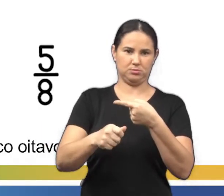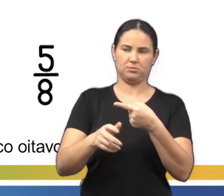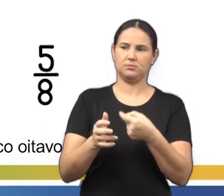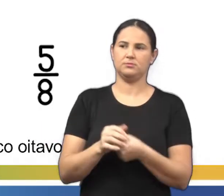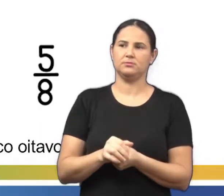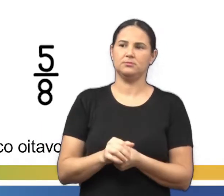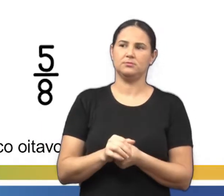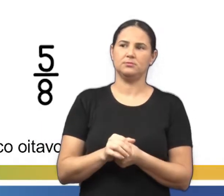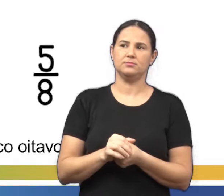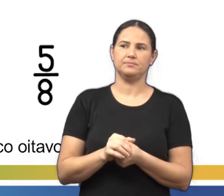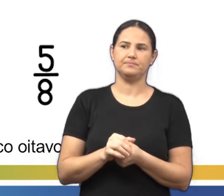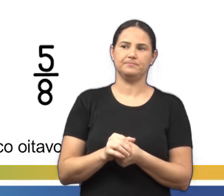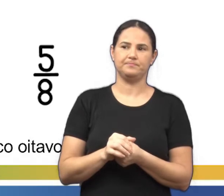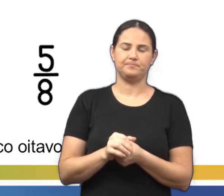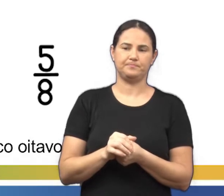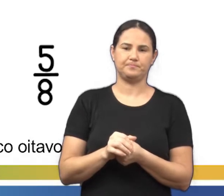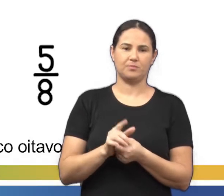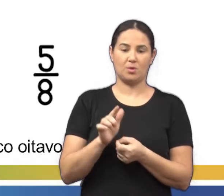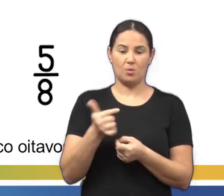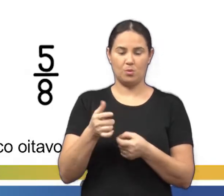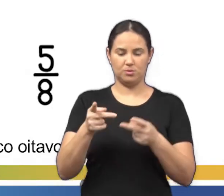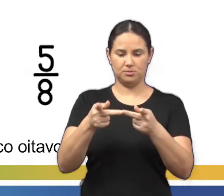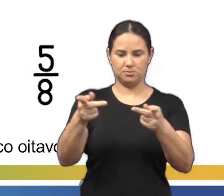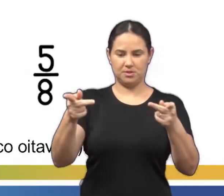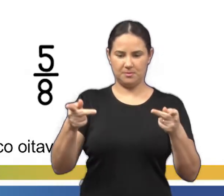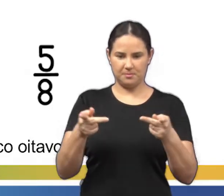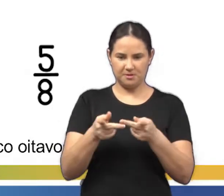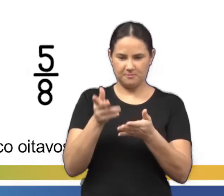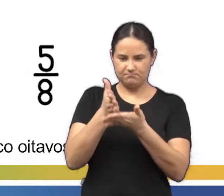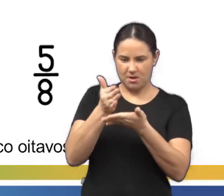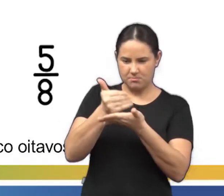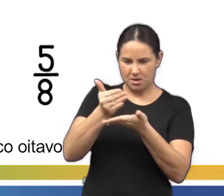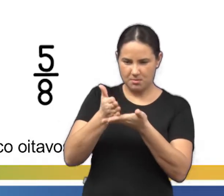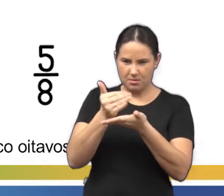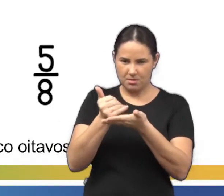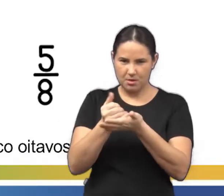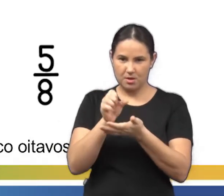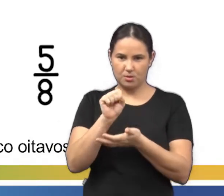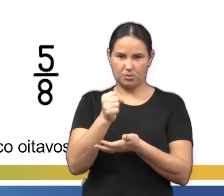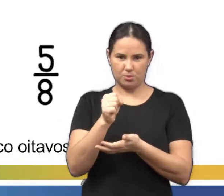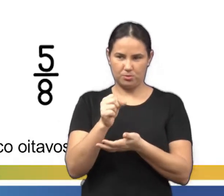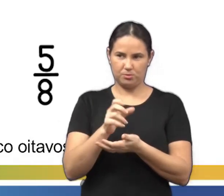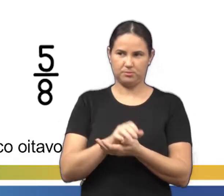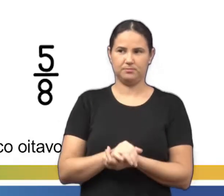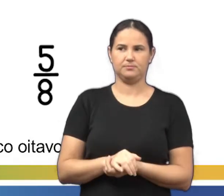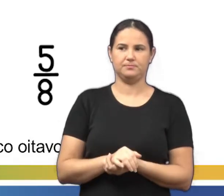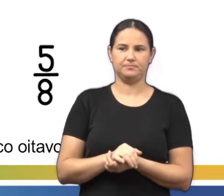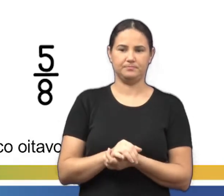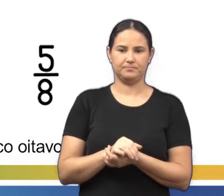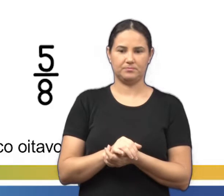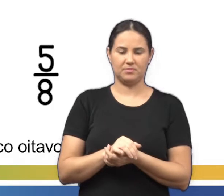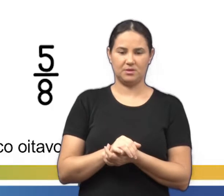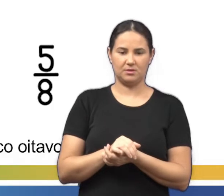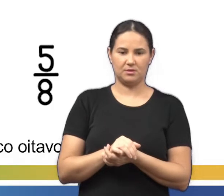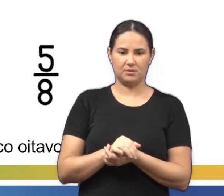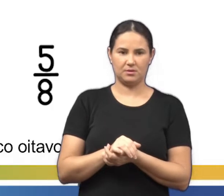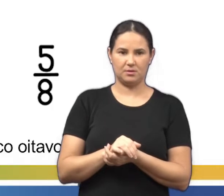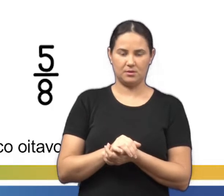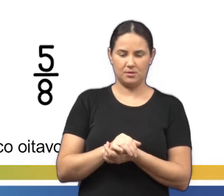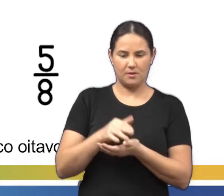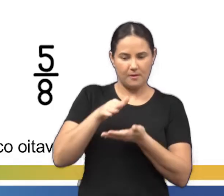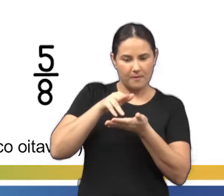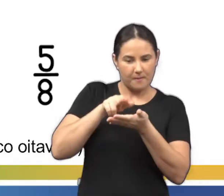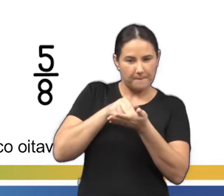Embaixo, eu dividi a pizza agora em 8 pedaços. Nesse primeiro exemplo aí, eu tenho 1/8, porque eu só pintei um pedacinho